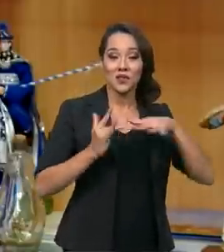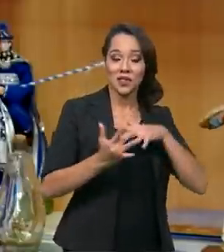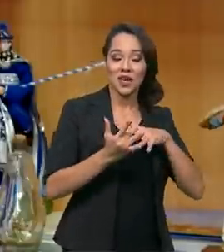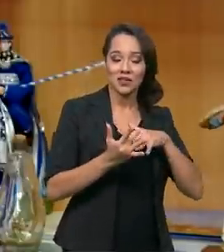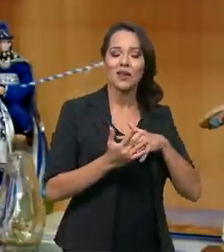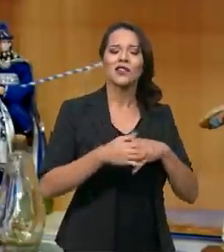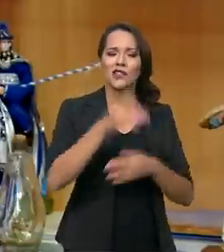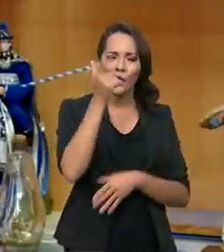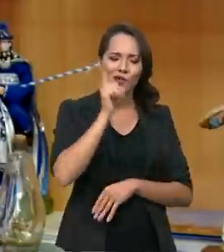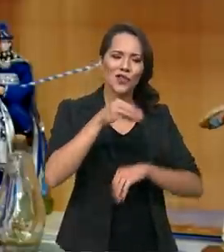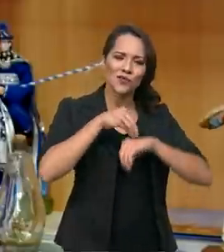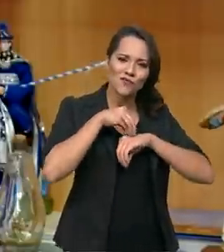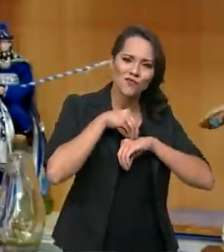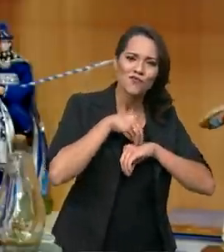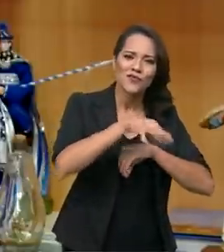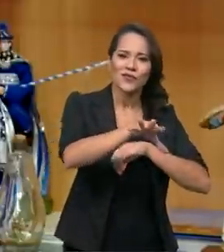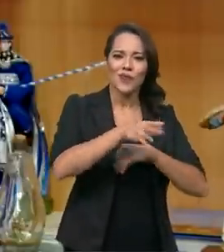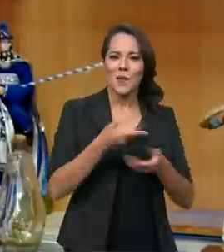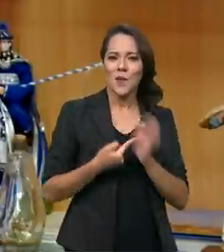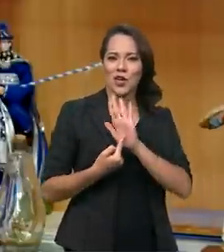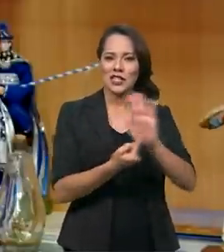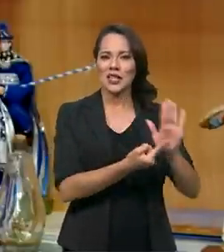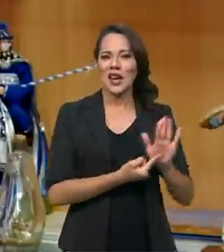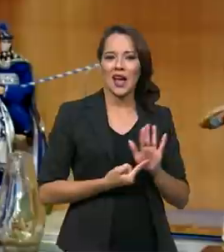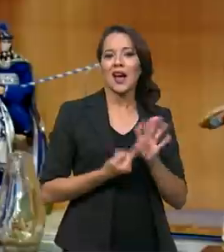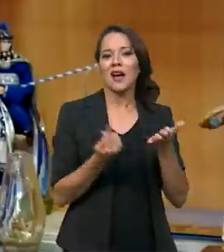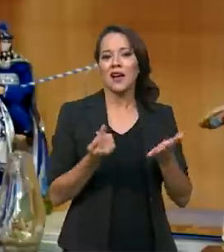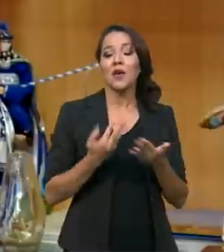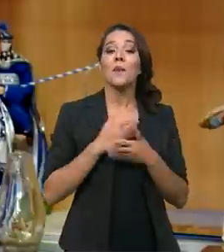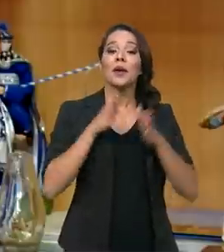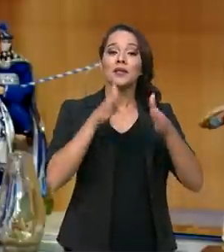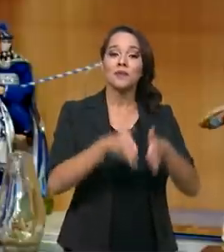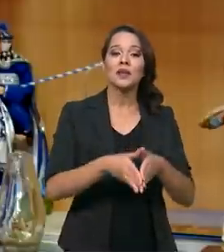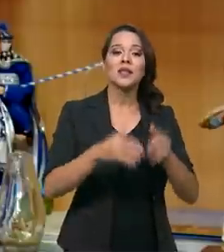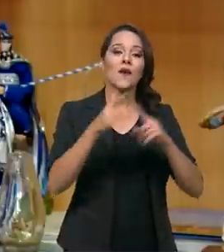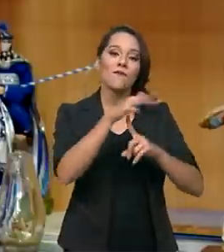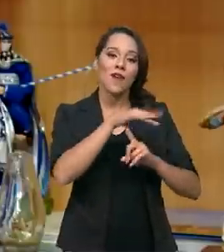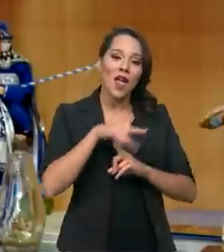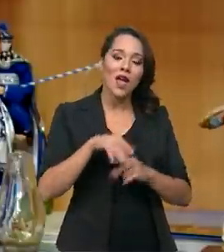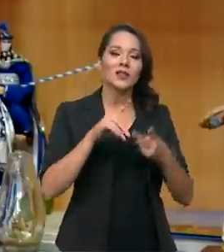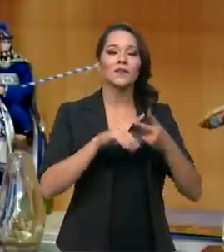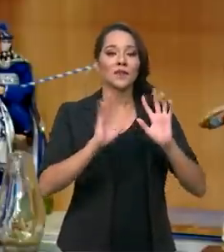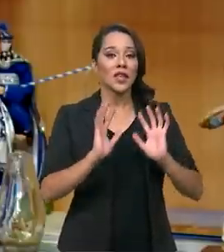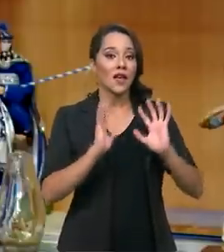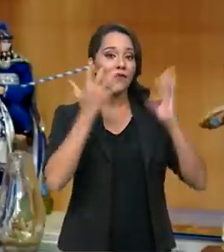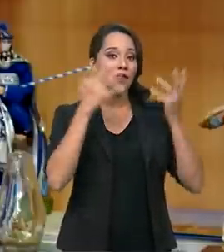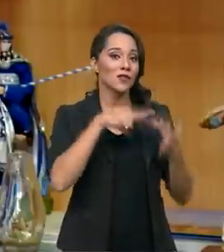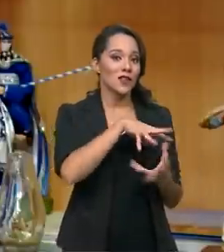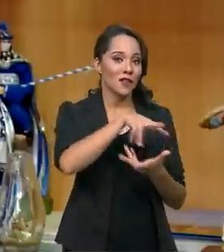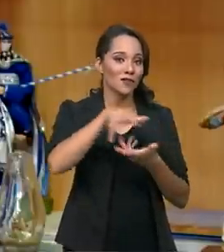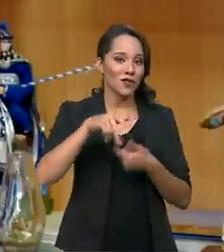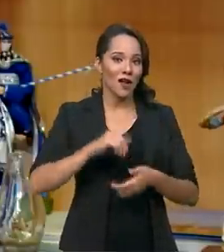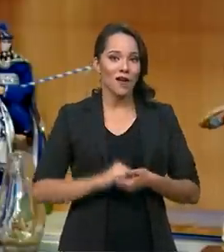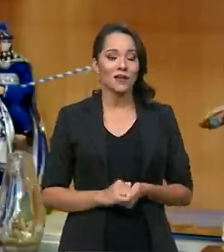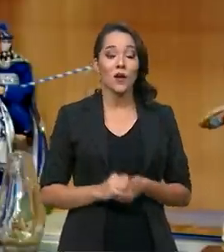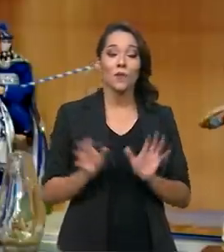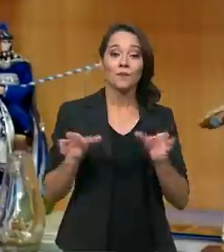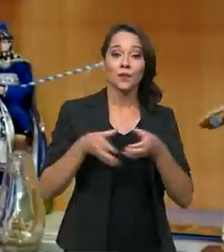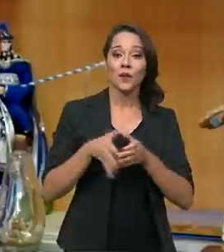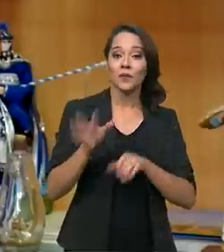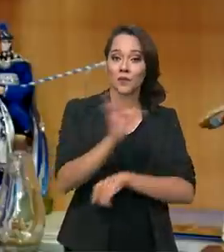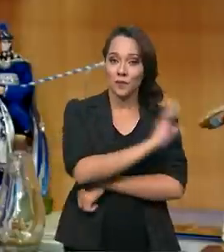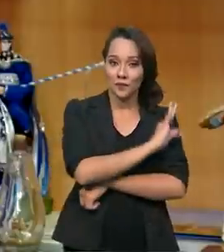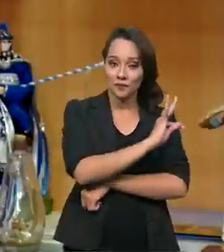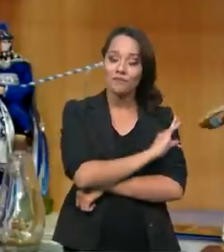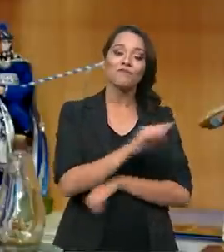a gente tá conseguindo capilarizar isso através da nossa participações em feiras e eventos internacionais com nossa equipe